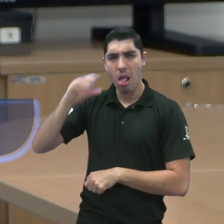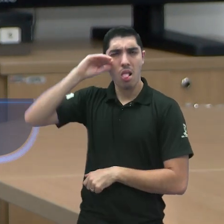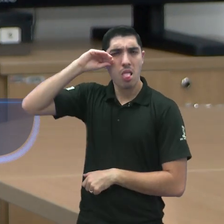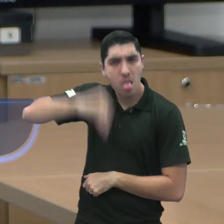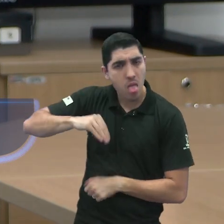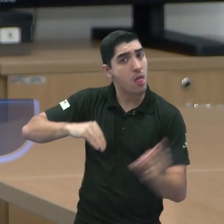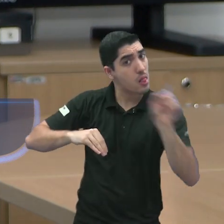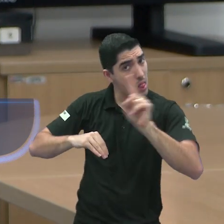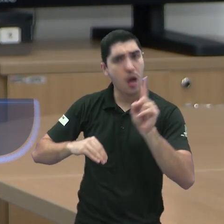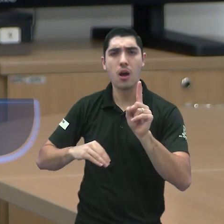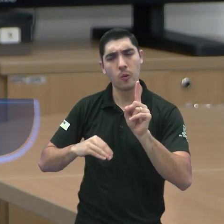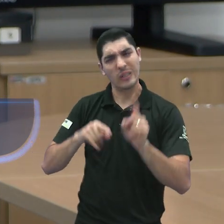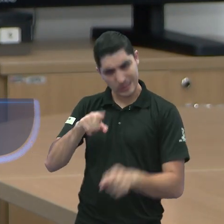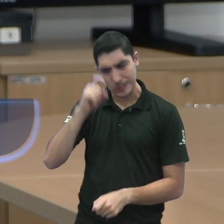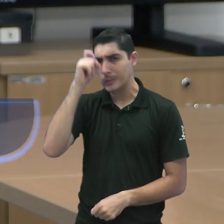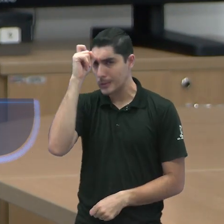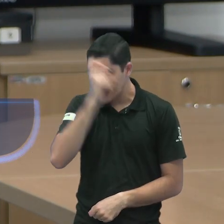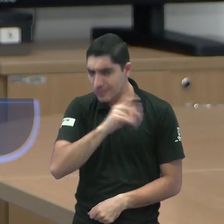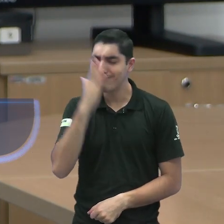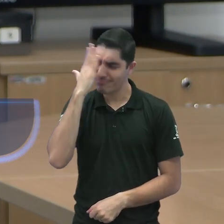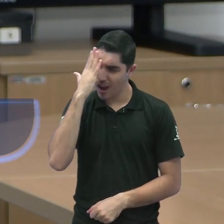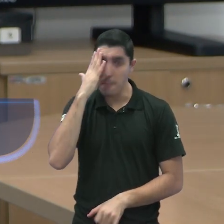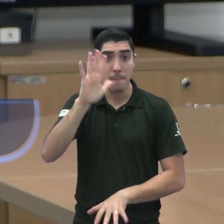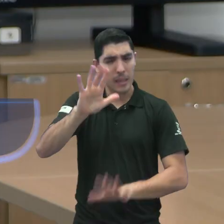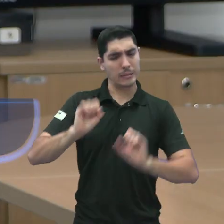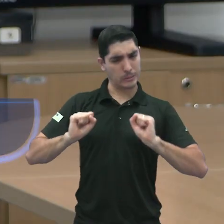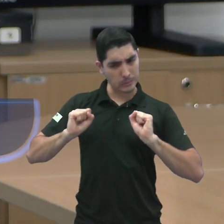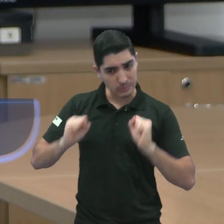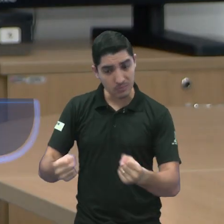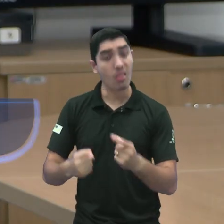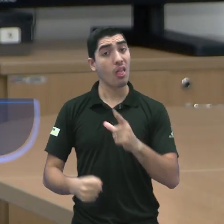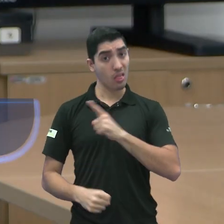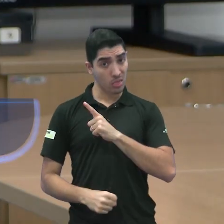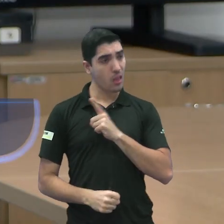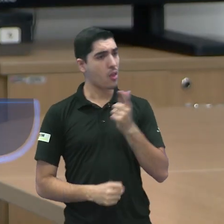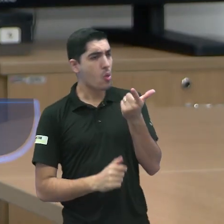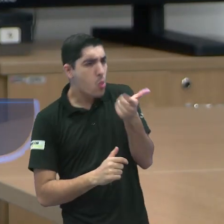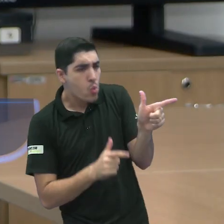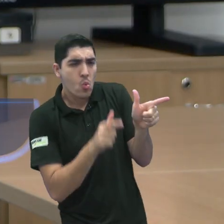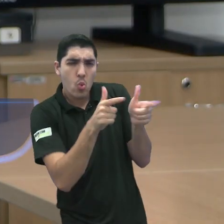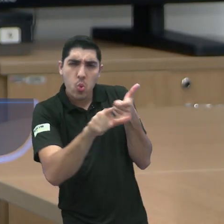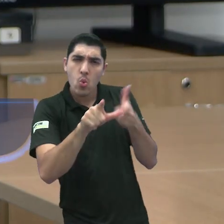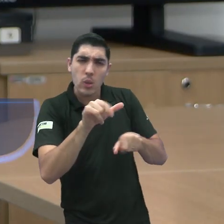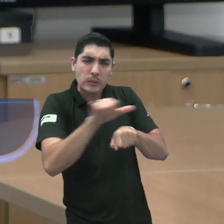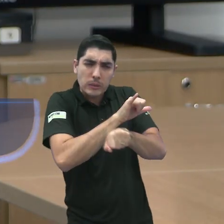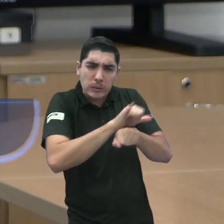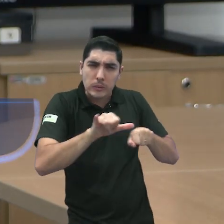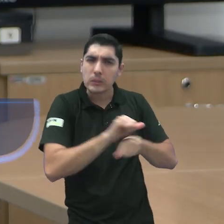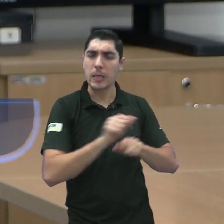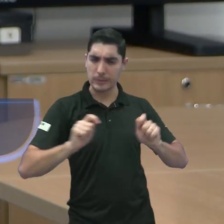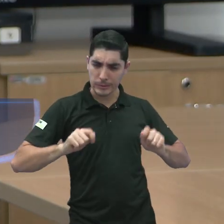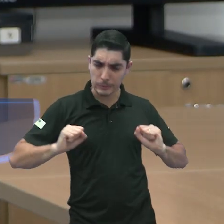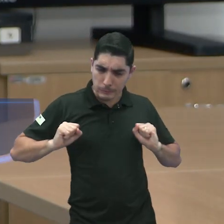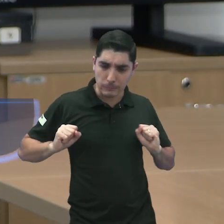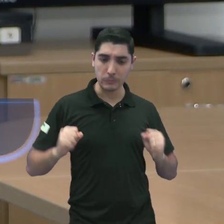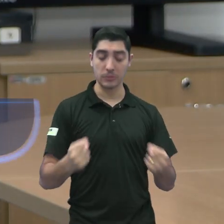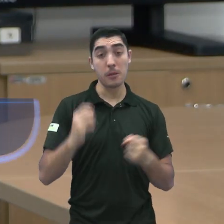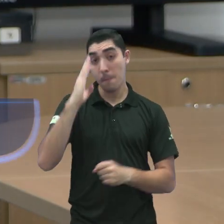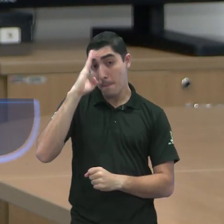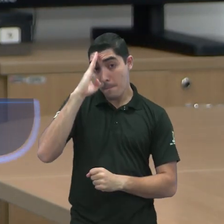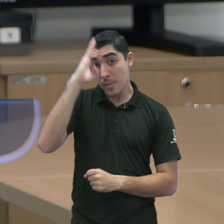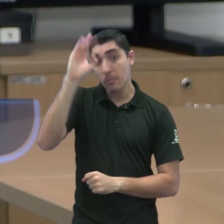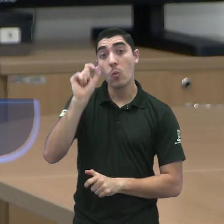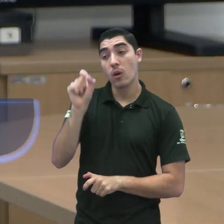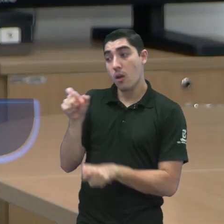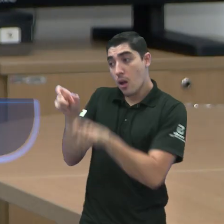né, apesar de ser difícil, mas que tem outras pessoas, outros meios que você pode pedir ajuda, principalmente para